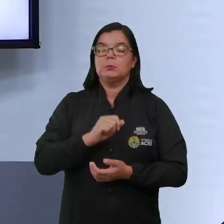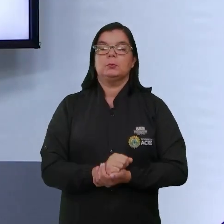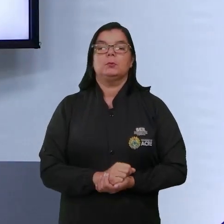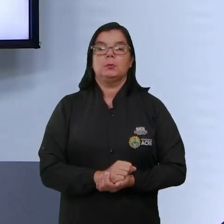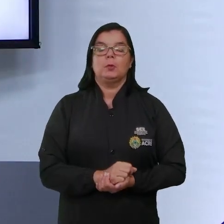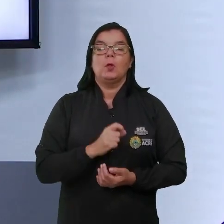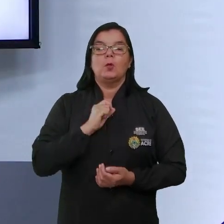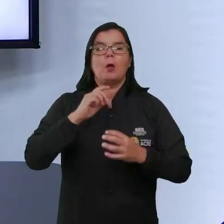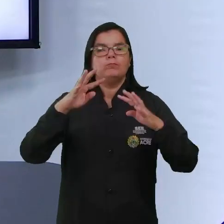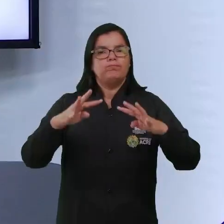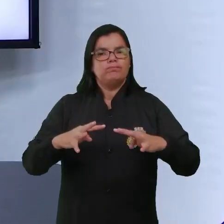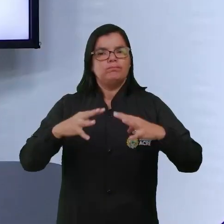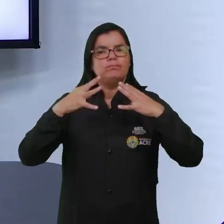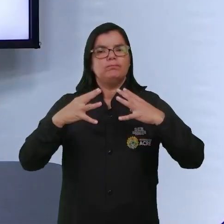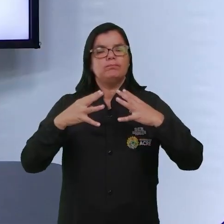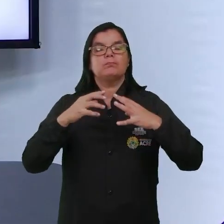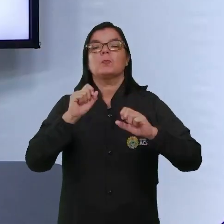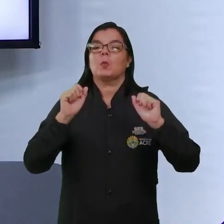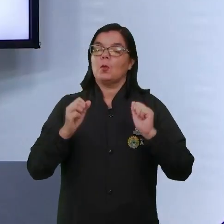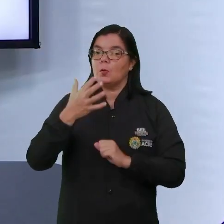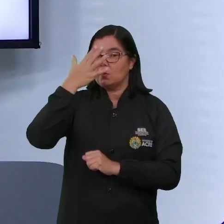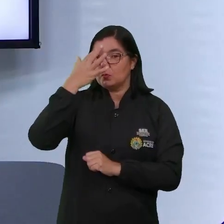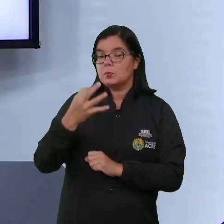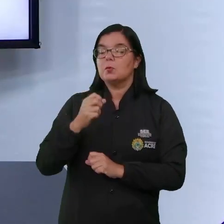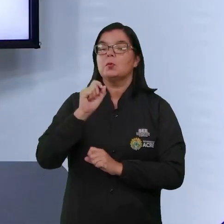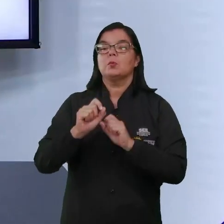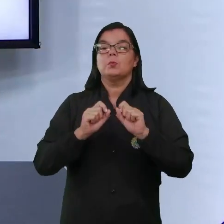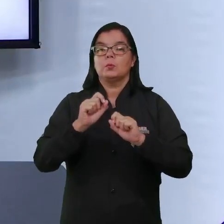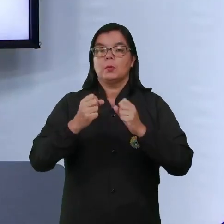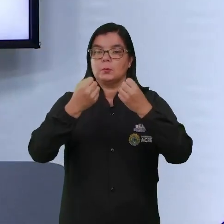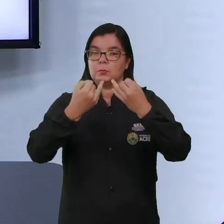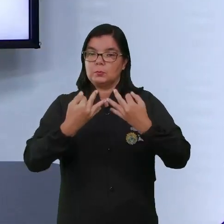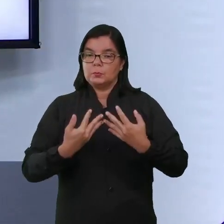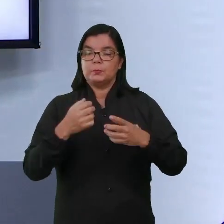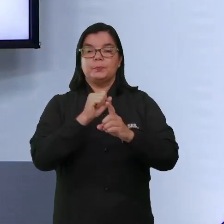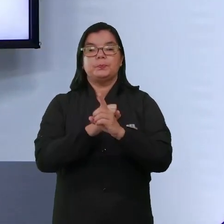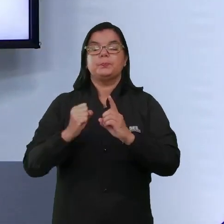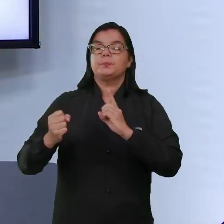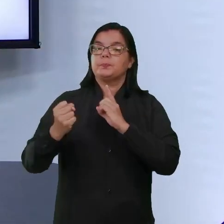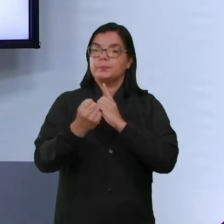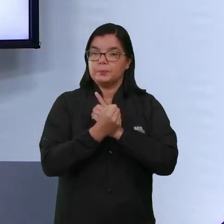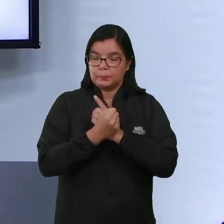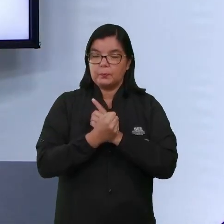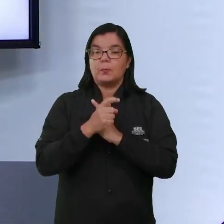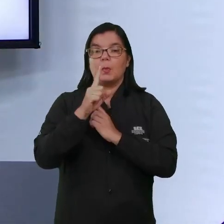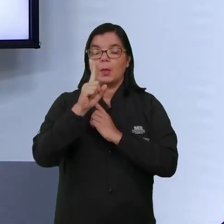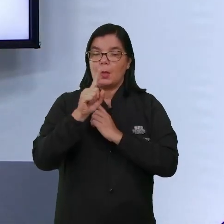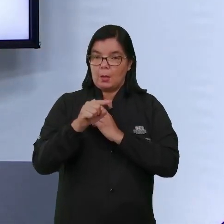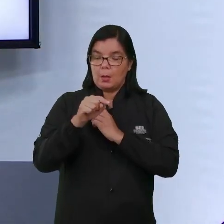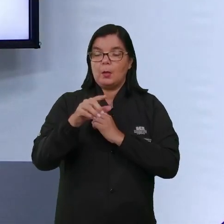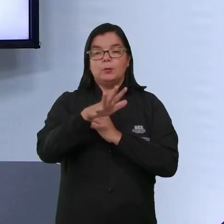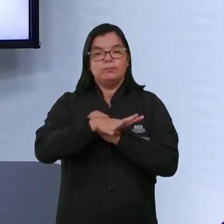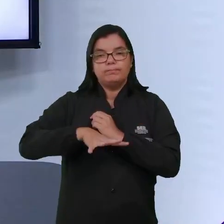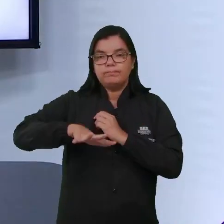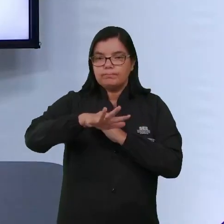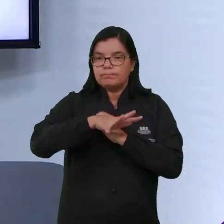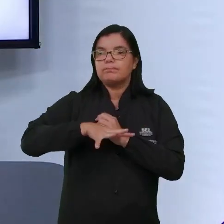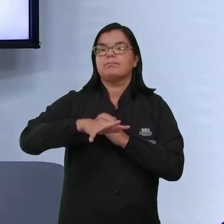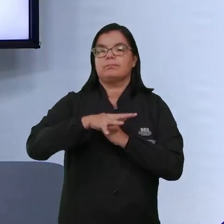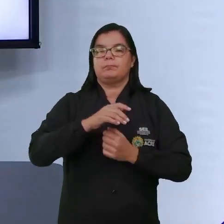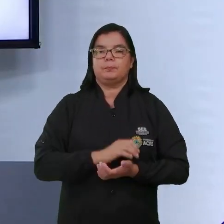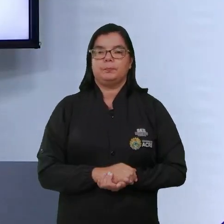estamos chamando a atenção justamente a esse conceito sociológico, que é o conceito de